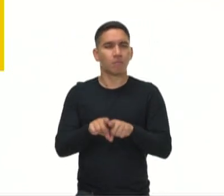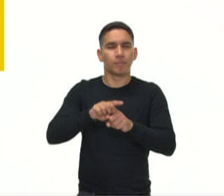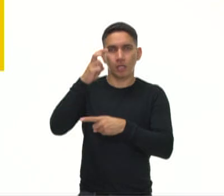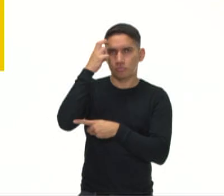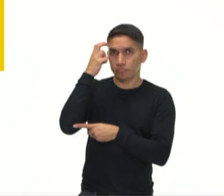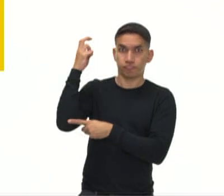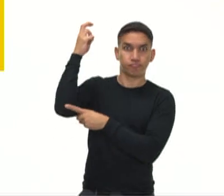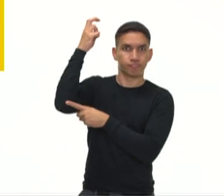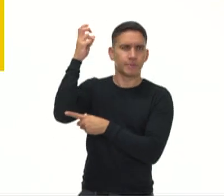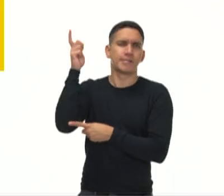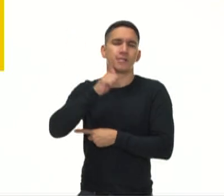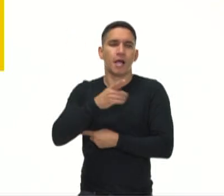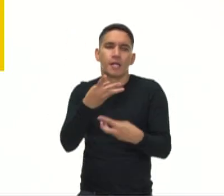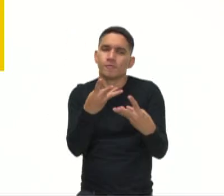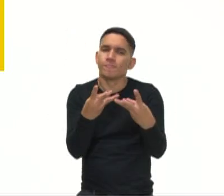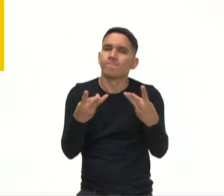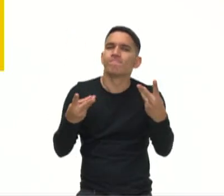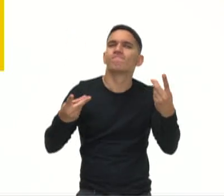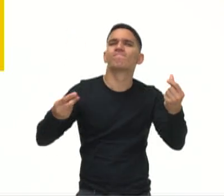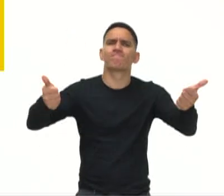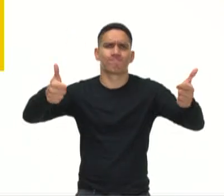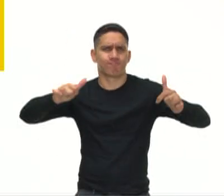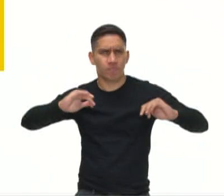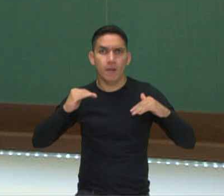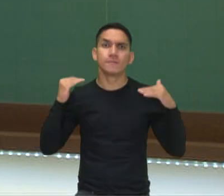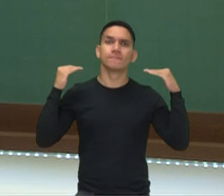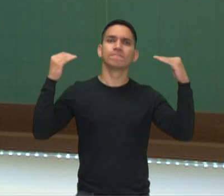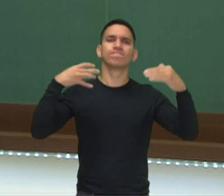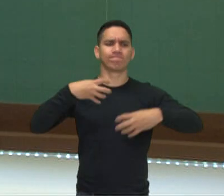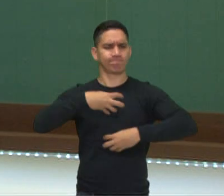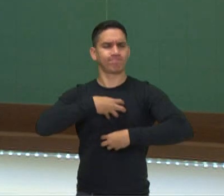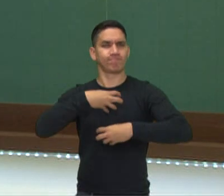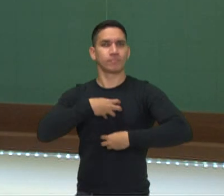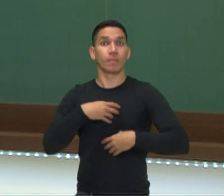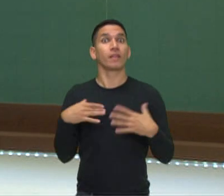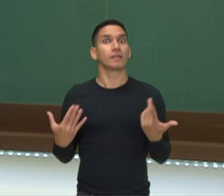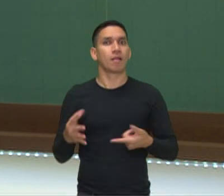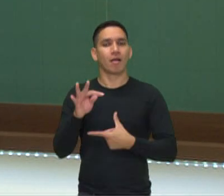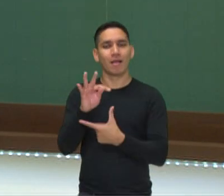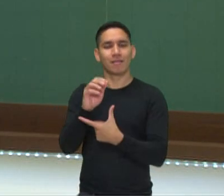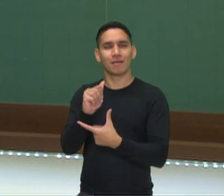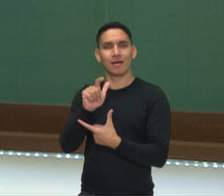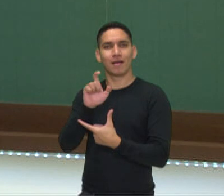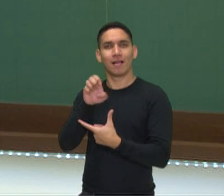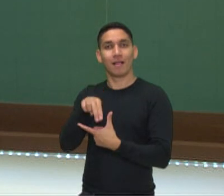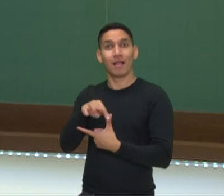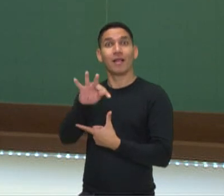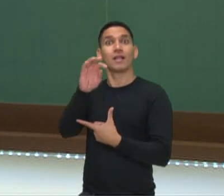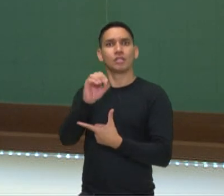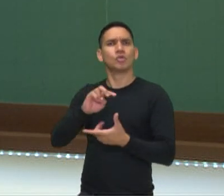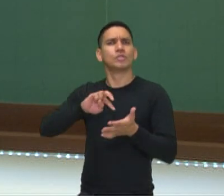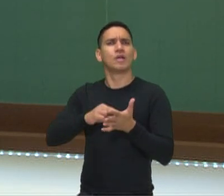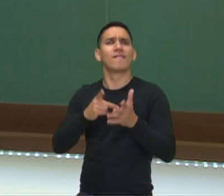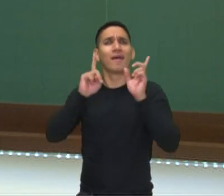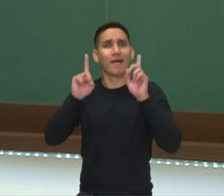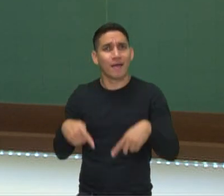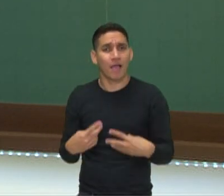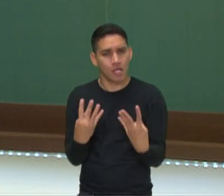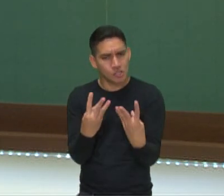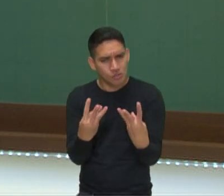inteligência, agudeza de espírito. Então, o talento é essa aptidão que nos leva